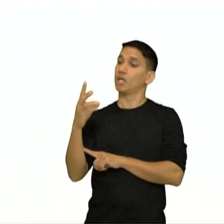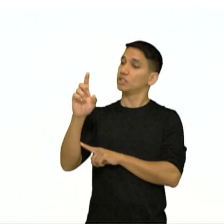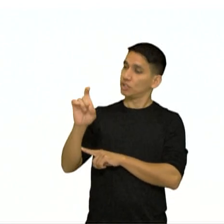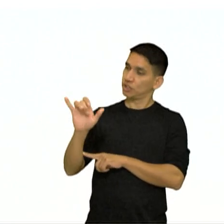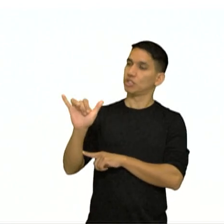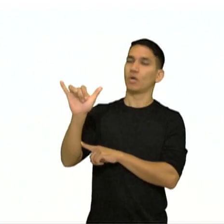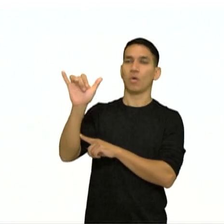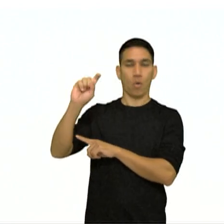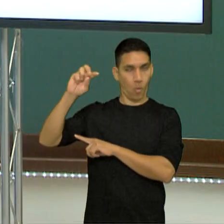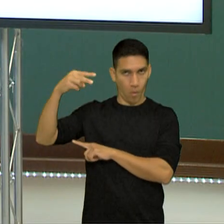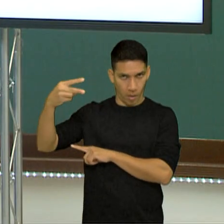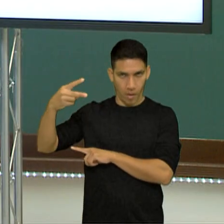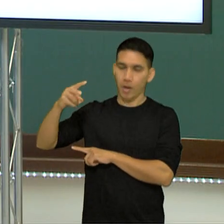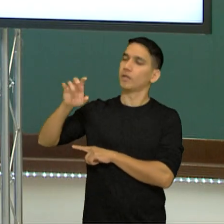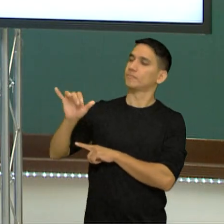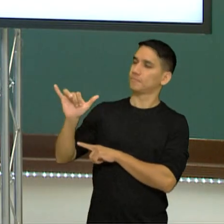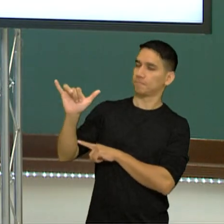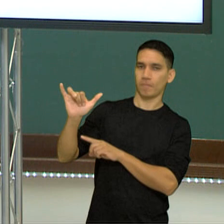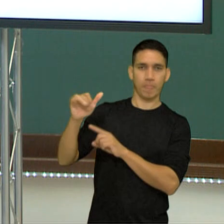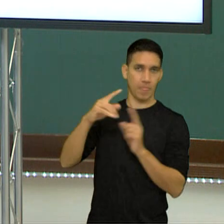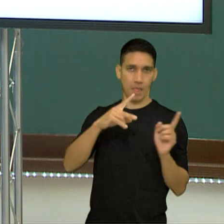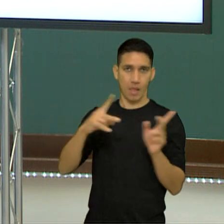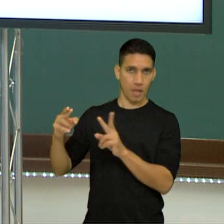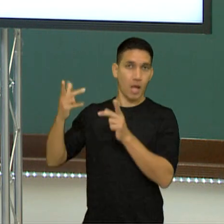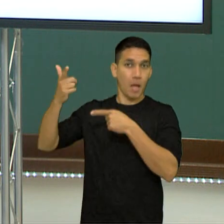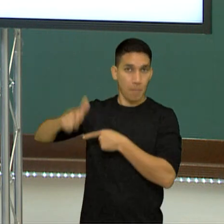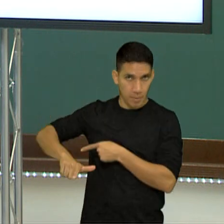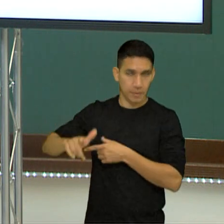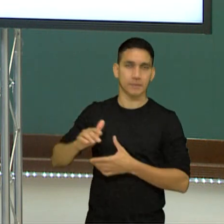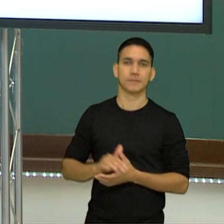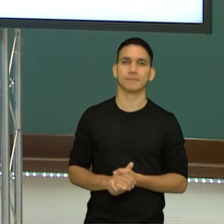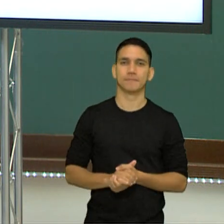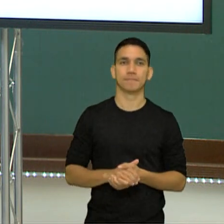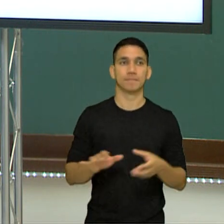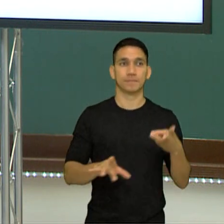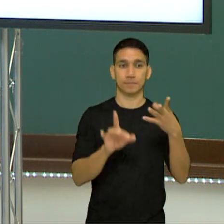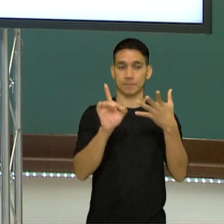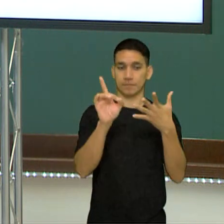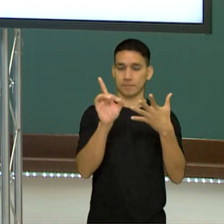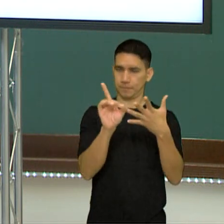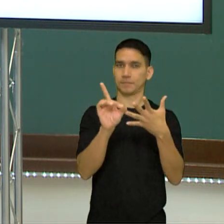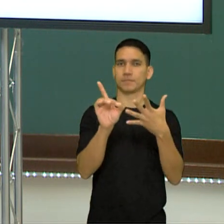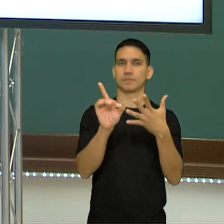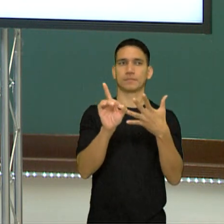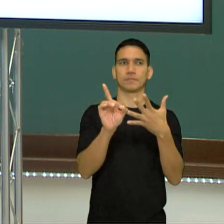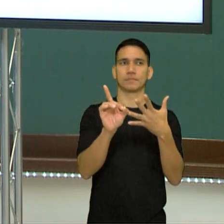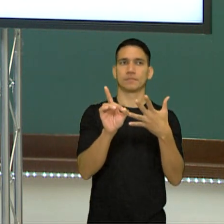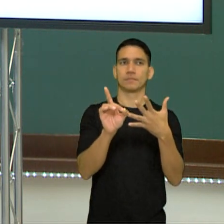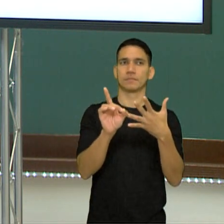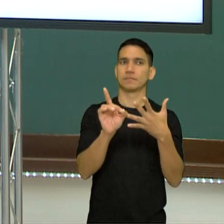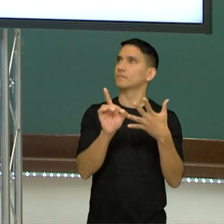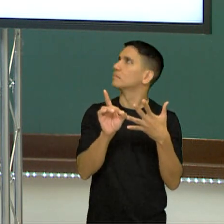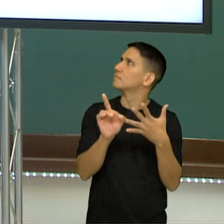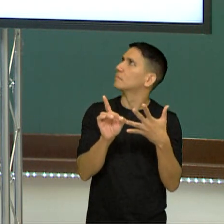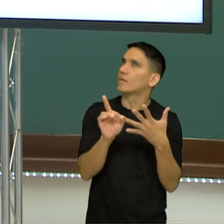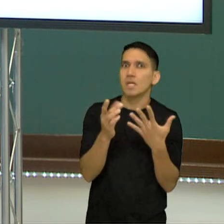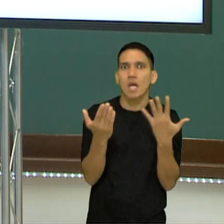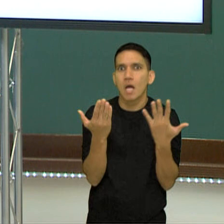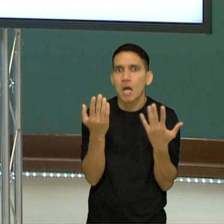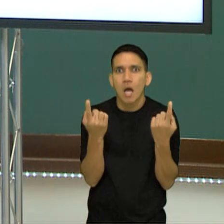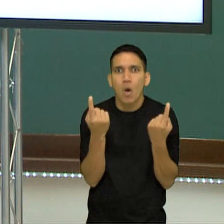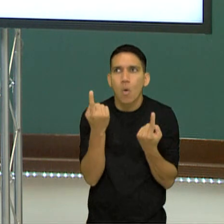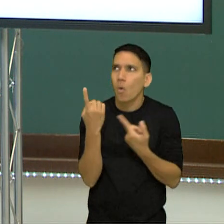repete o y Ok letra d a e agora